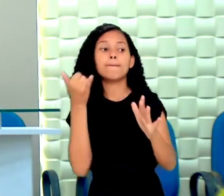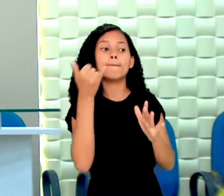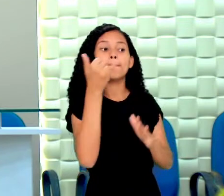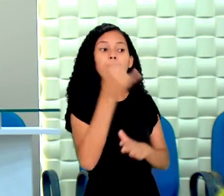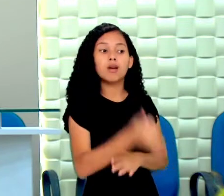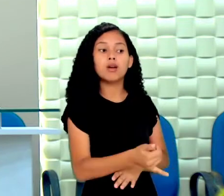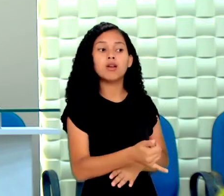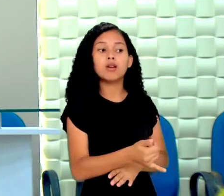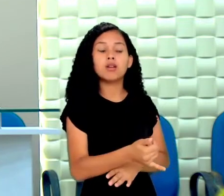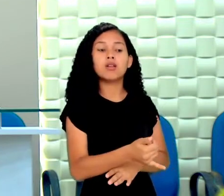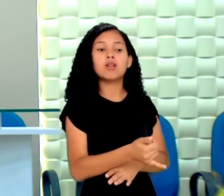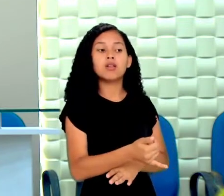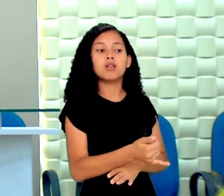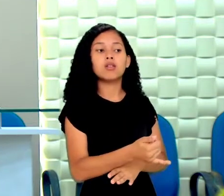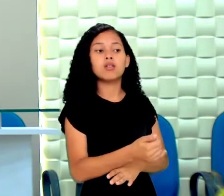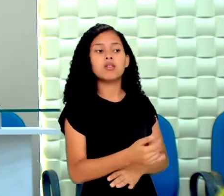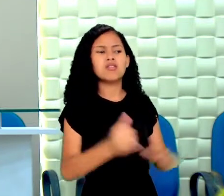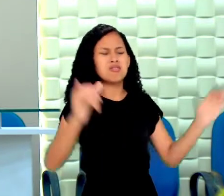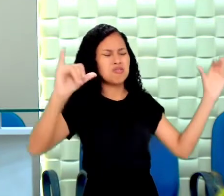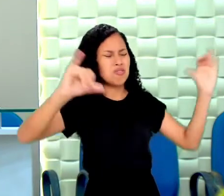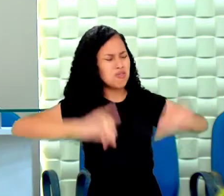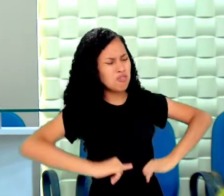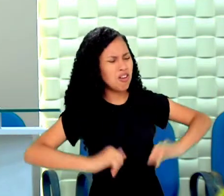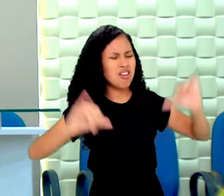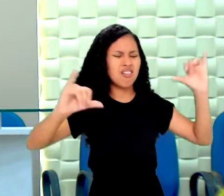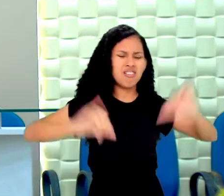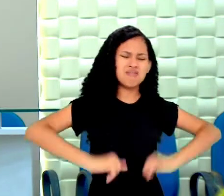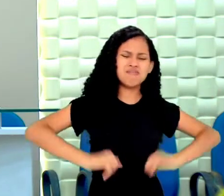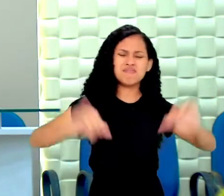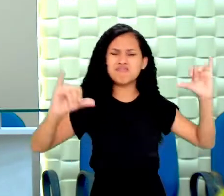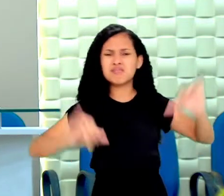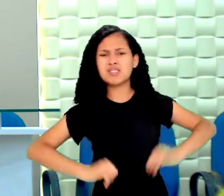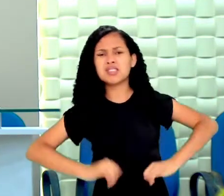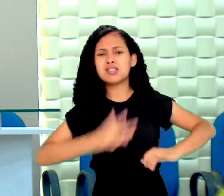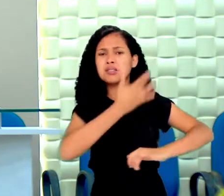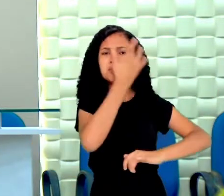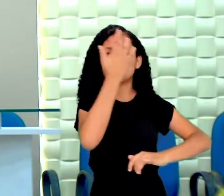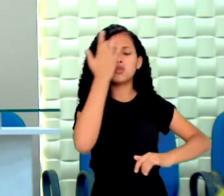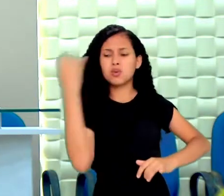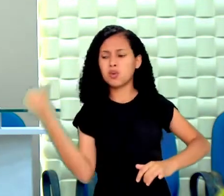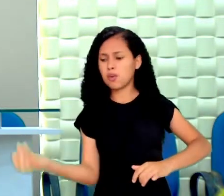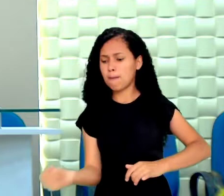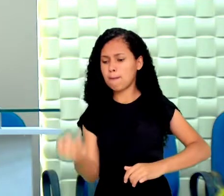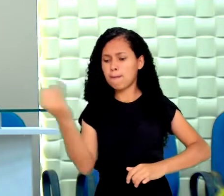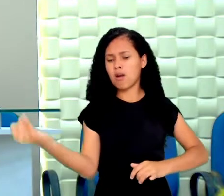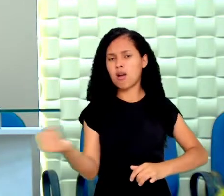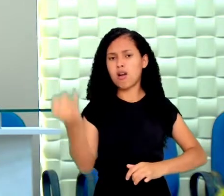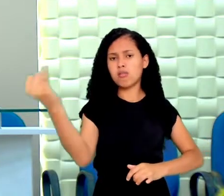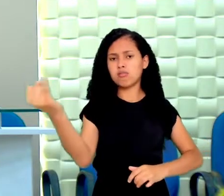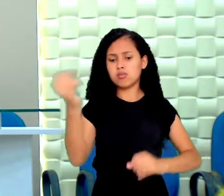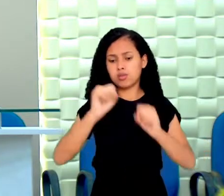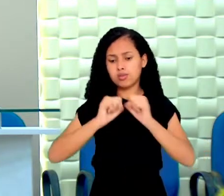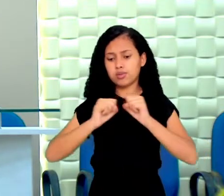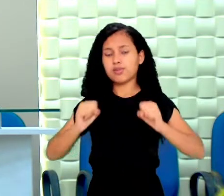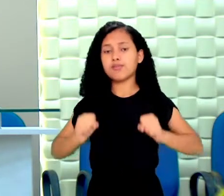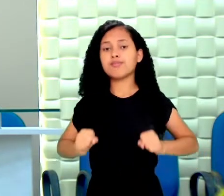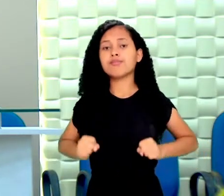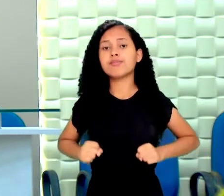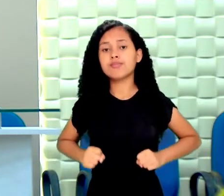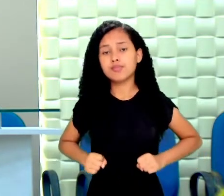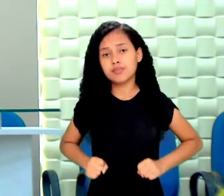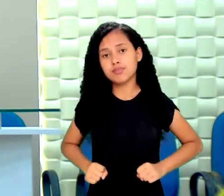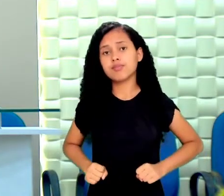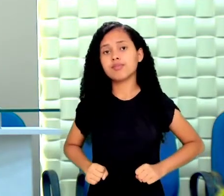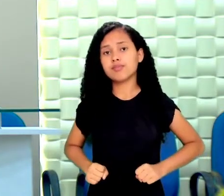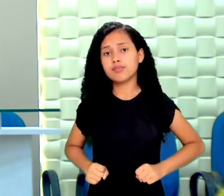ele confirma, e sofrer muitas coisas dos anciãos, dos principais sacerdotes e